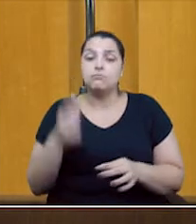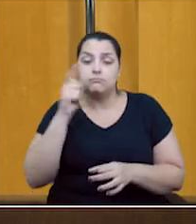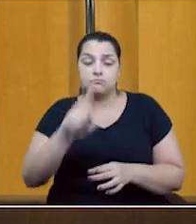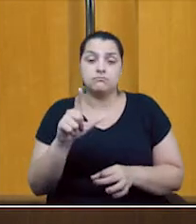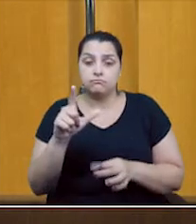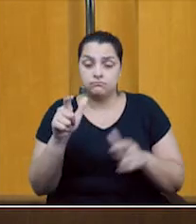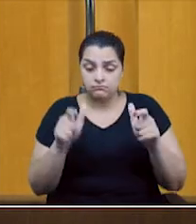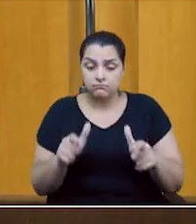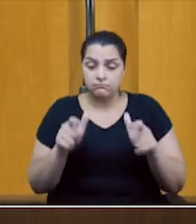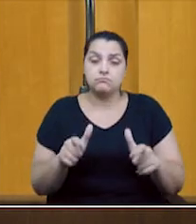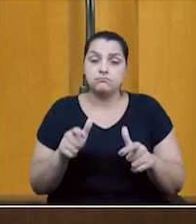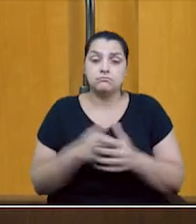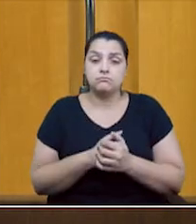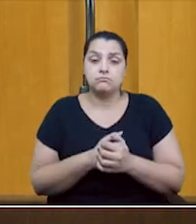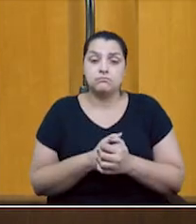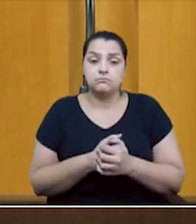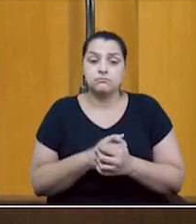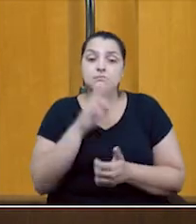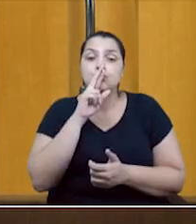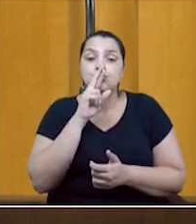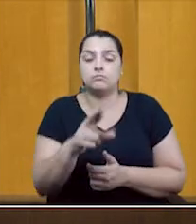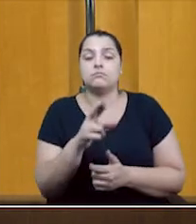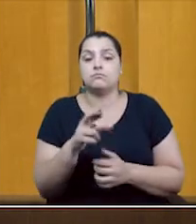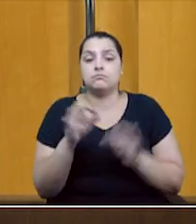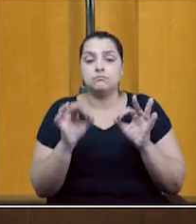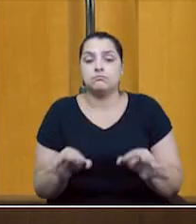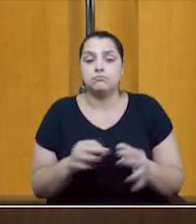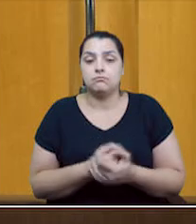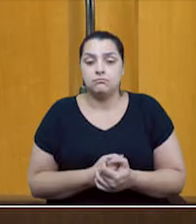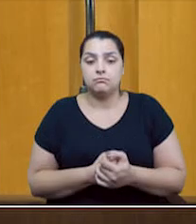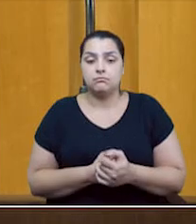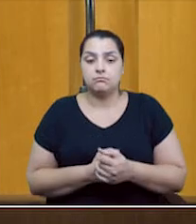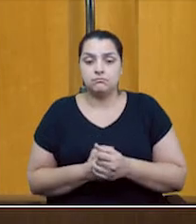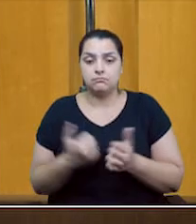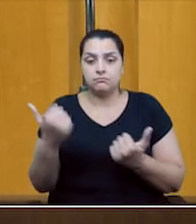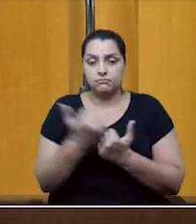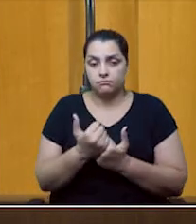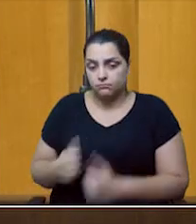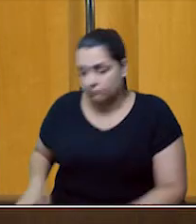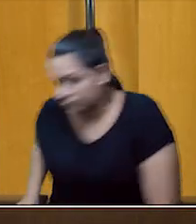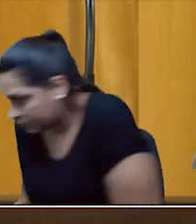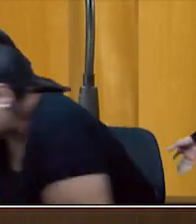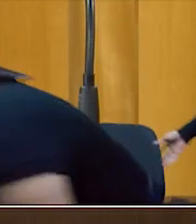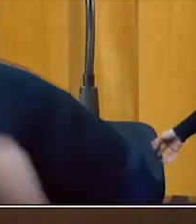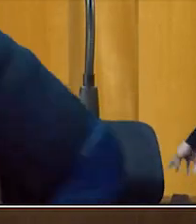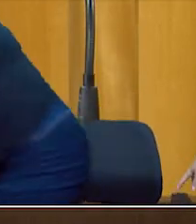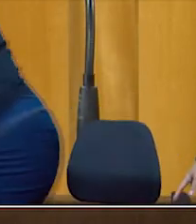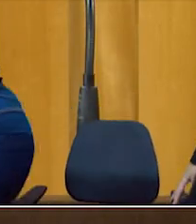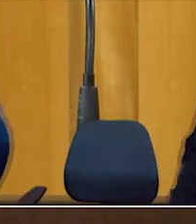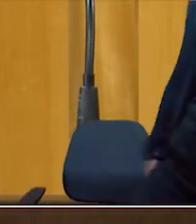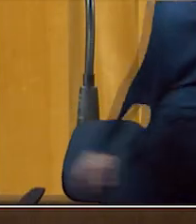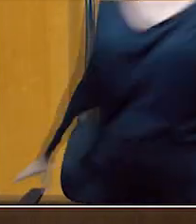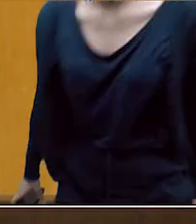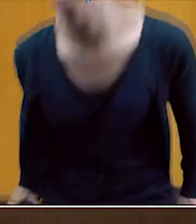instituições eficazes. Tudo que a conselheira Jane nos trouxe sobre comunicação diz